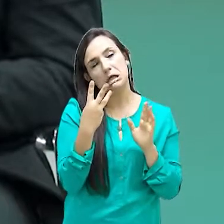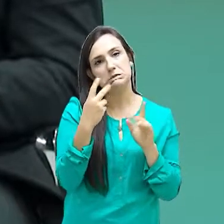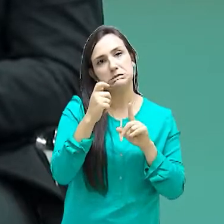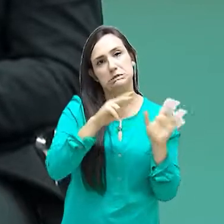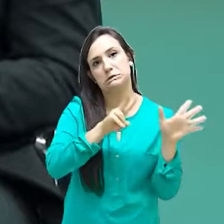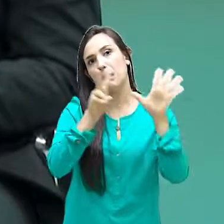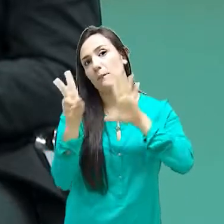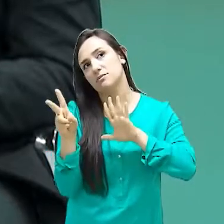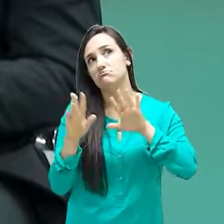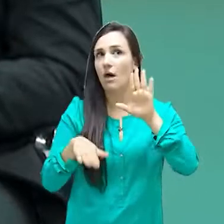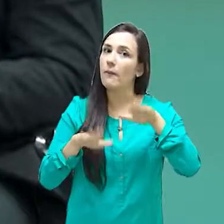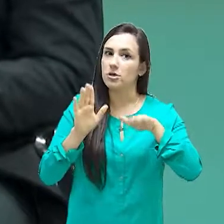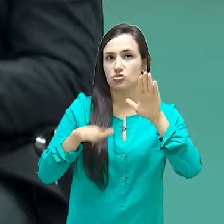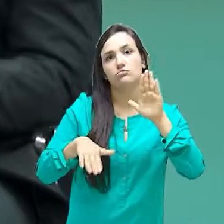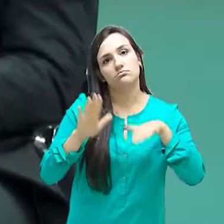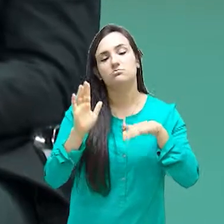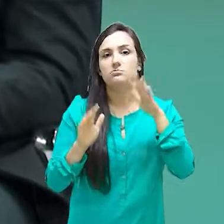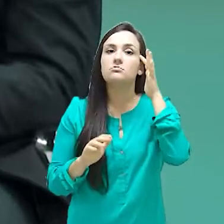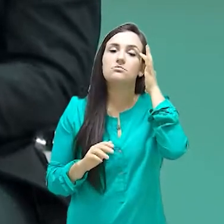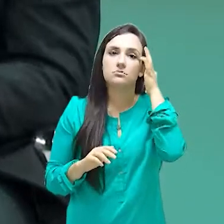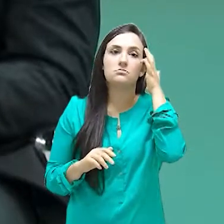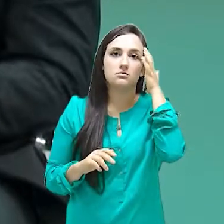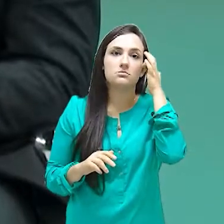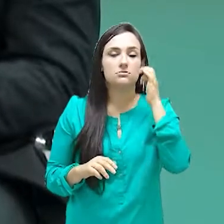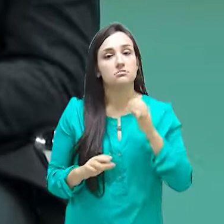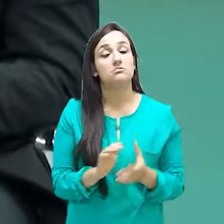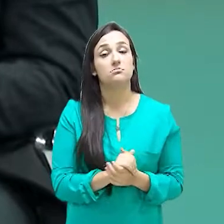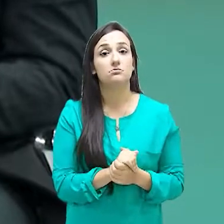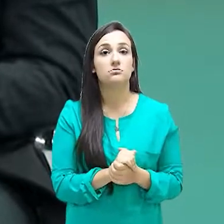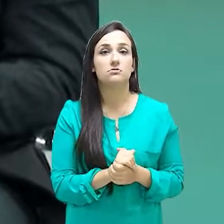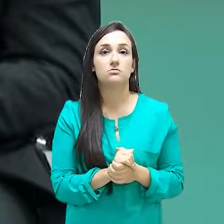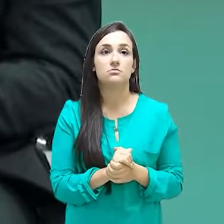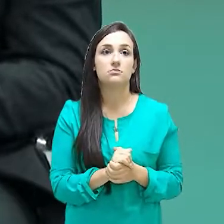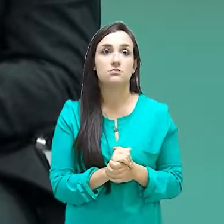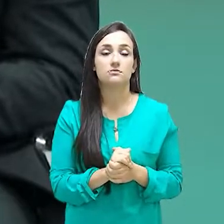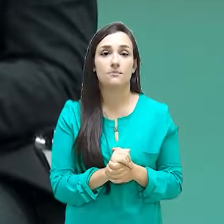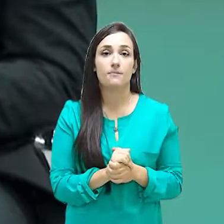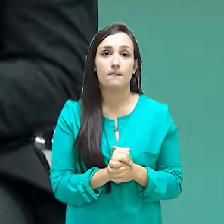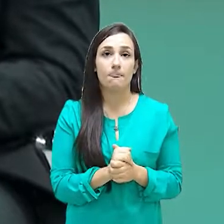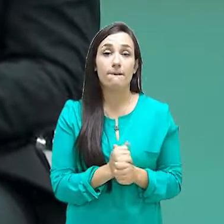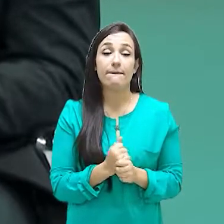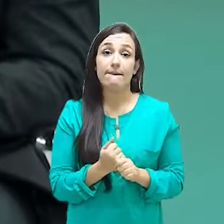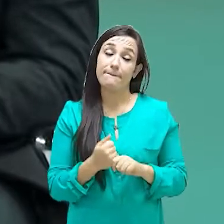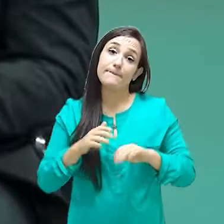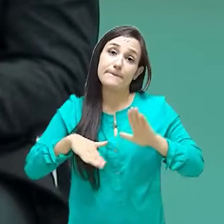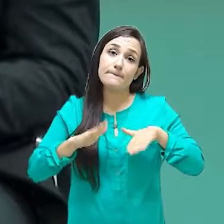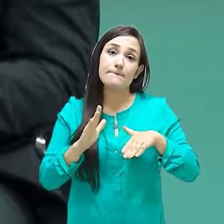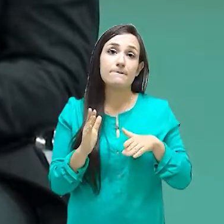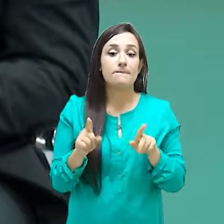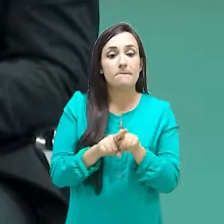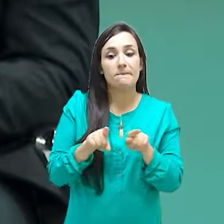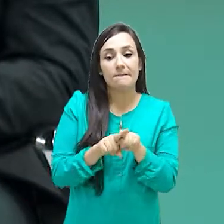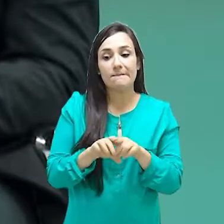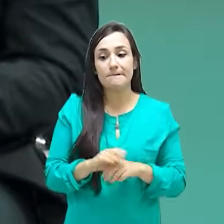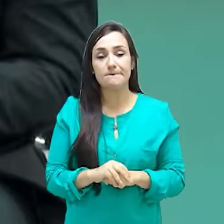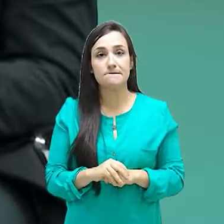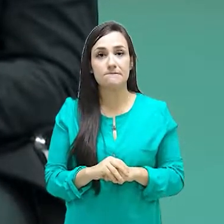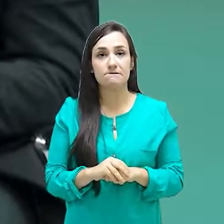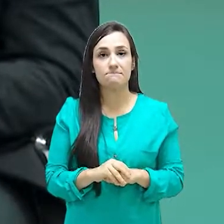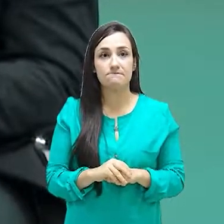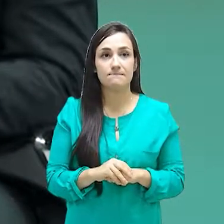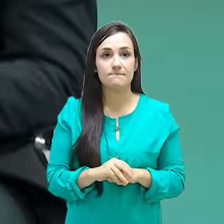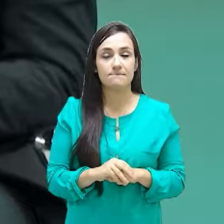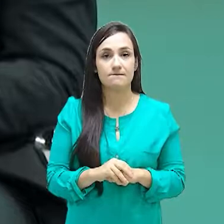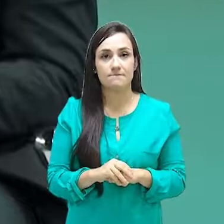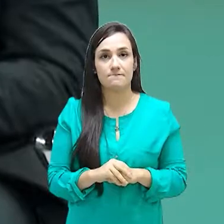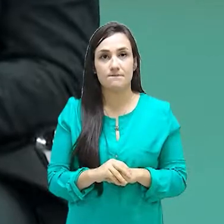3 semanas, a depender, assim, e também, às vezes a demanda da secretaria acaba